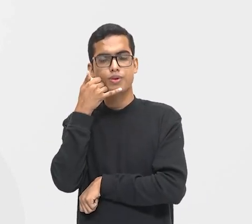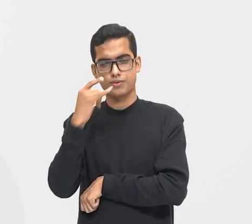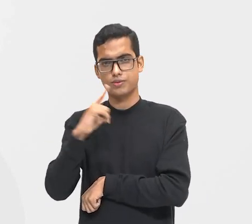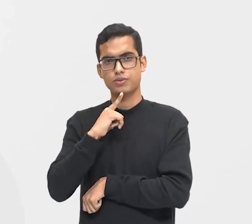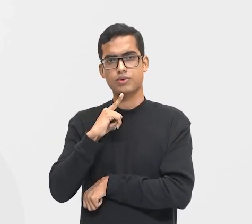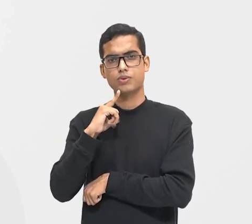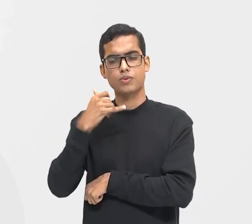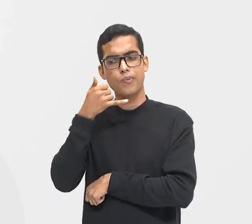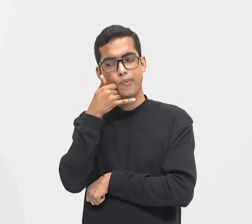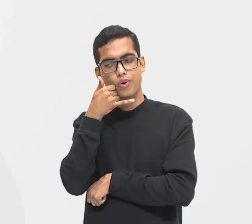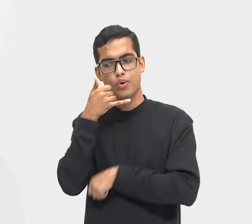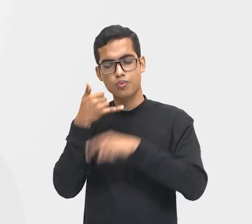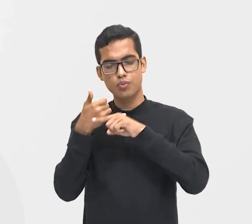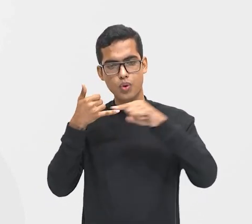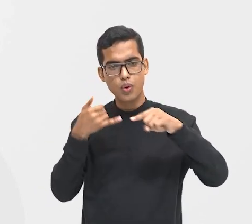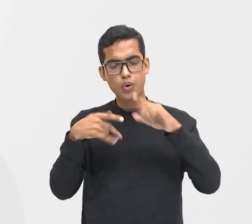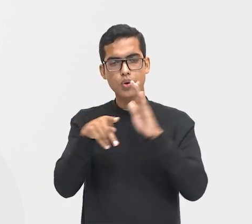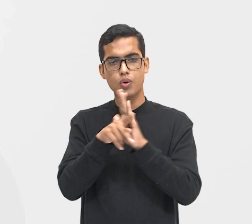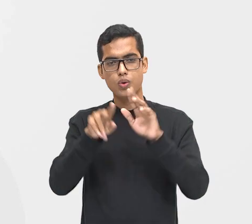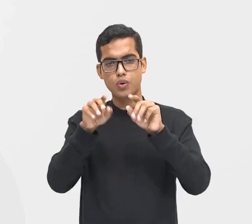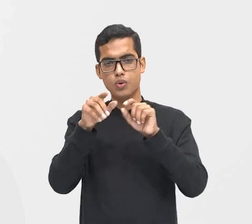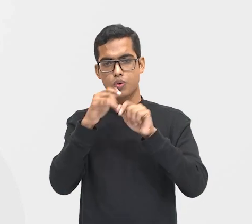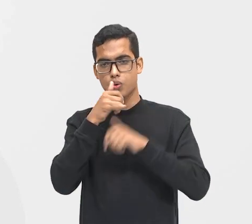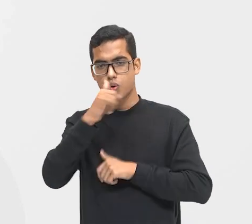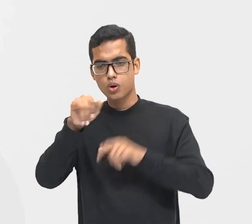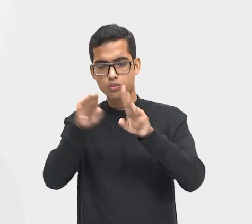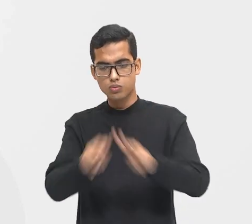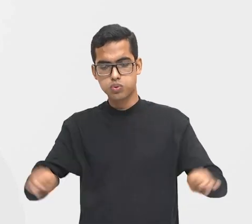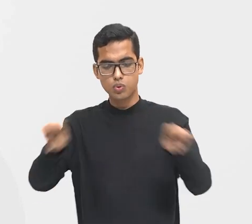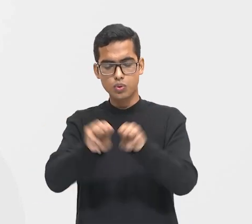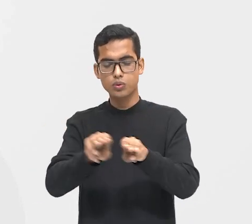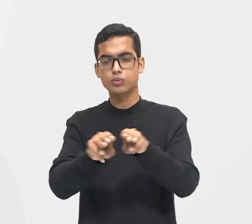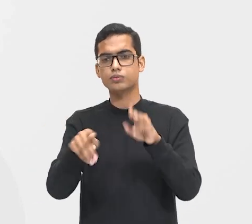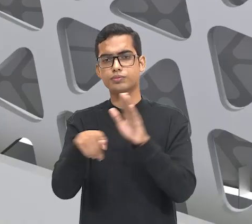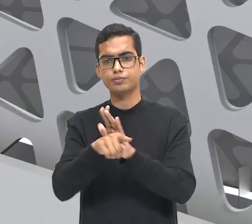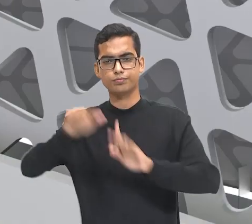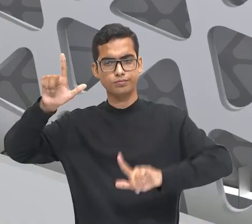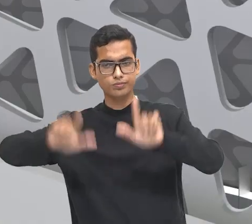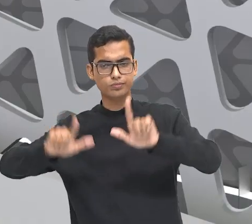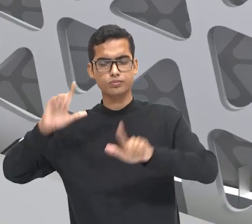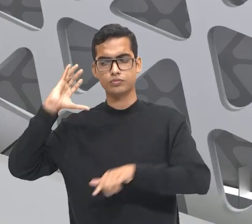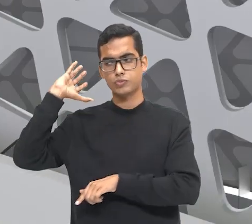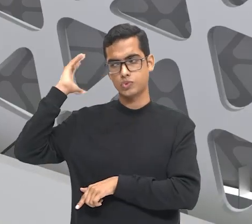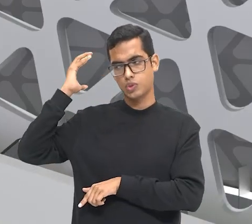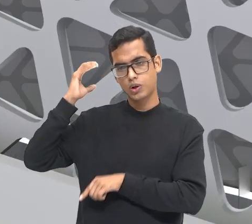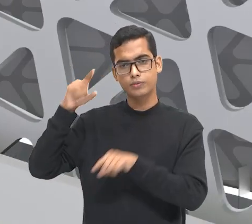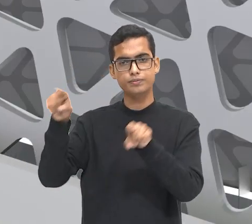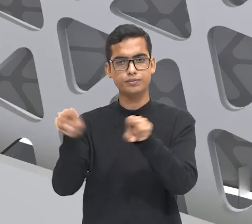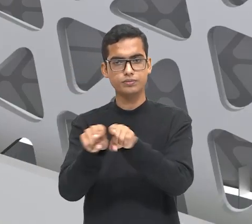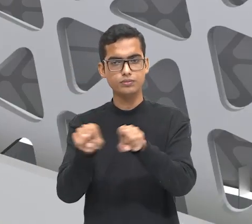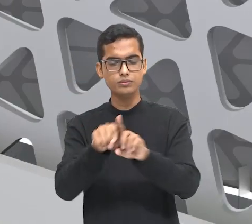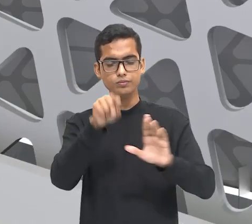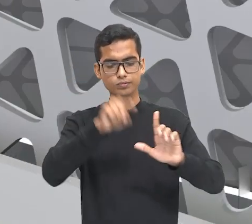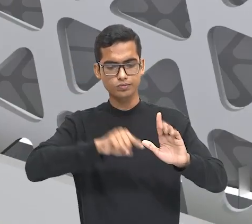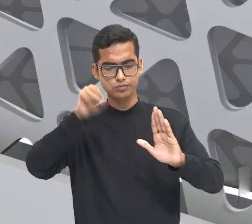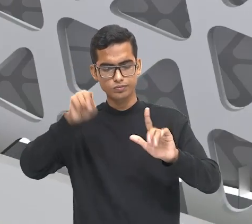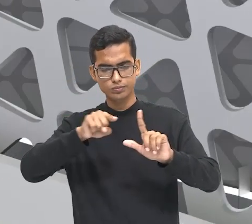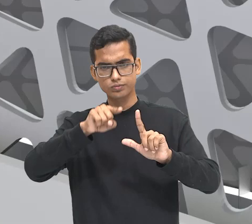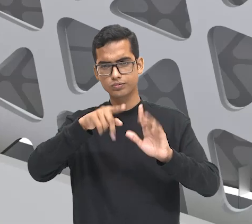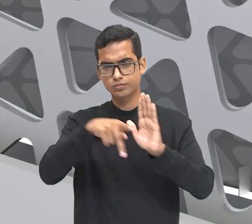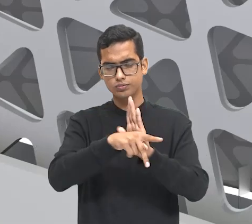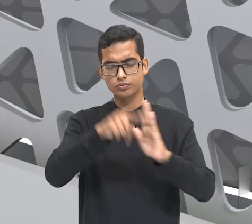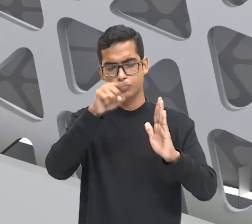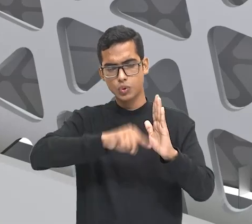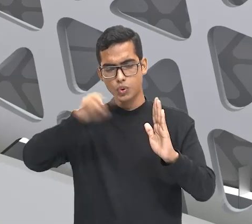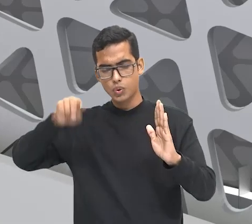ondas eletromagnéticas, as TVs, né, os rádios, os equipamentos ali que transmitem ondas, né, ou que recebem